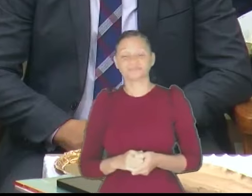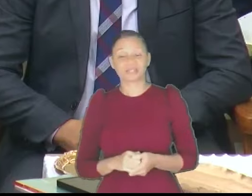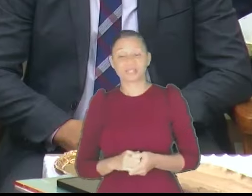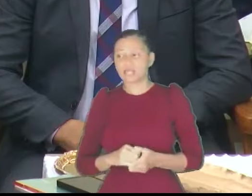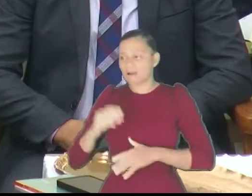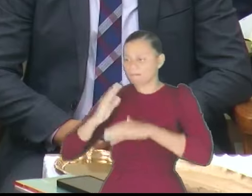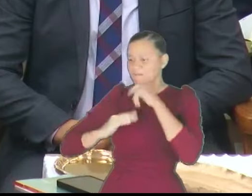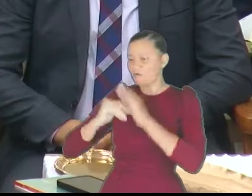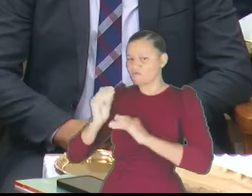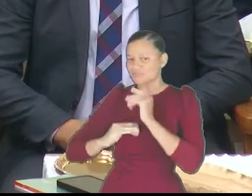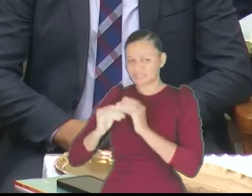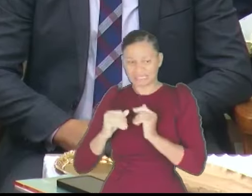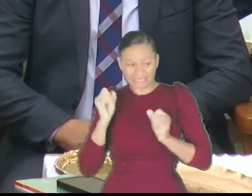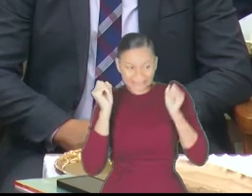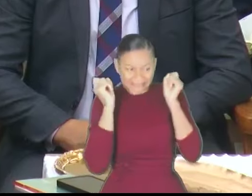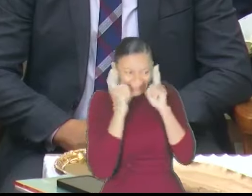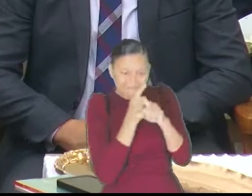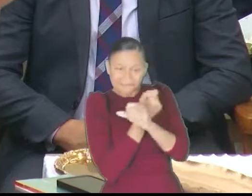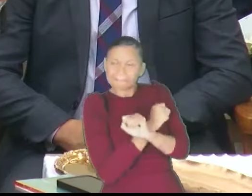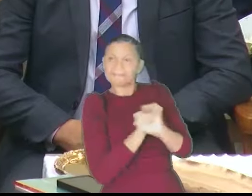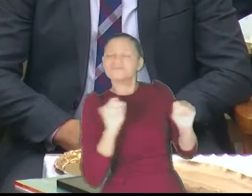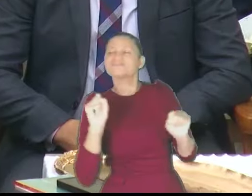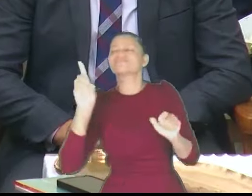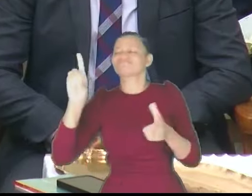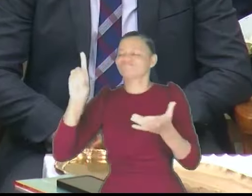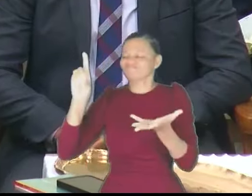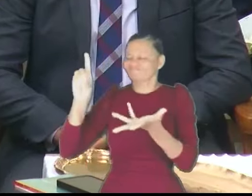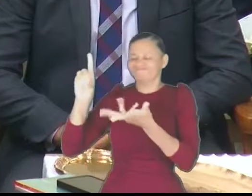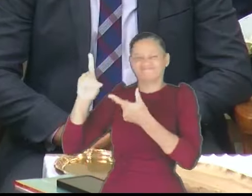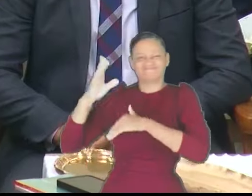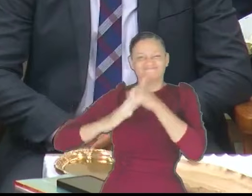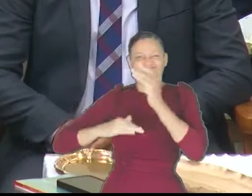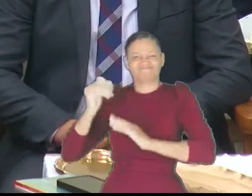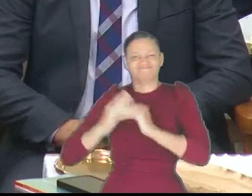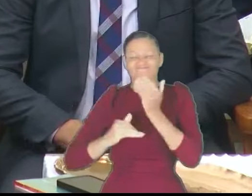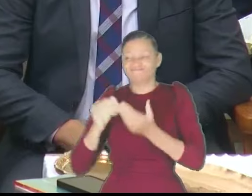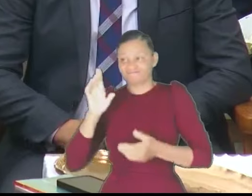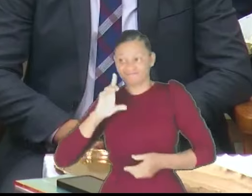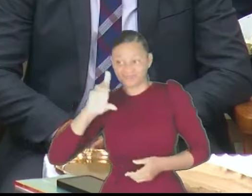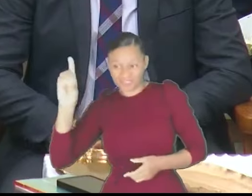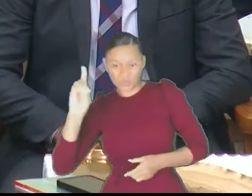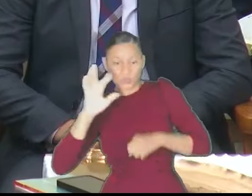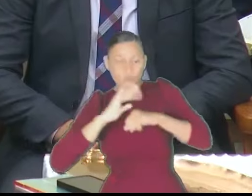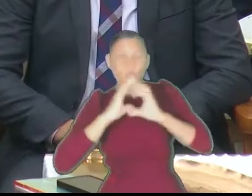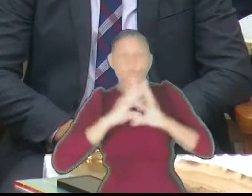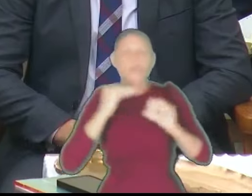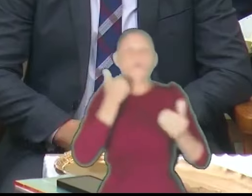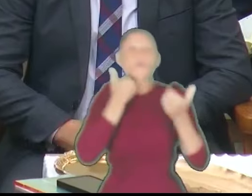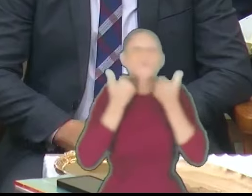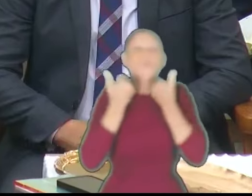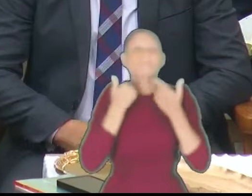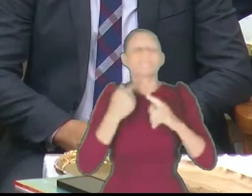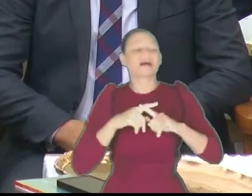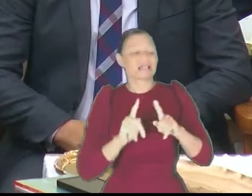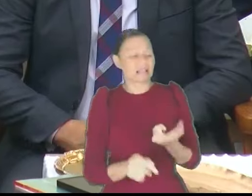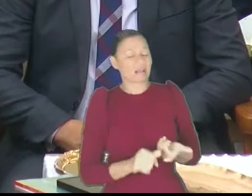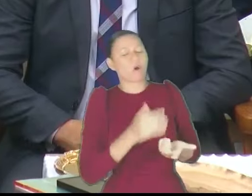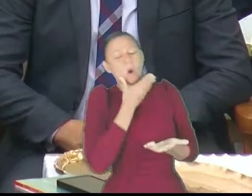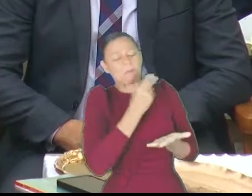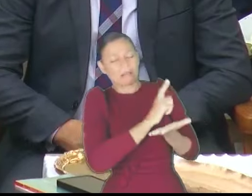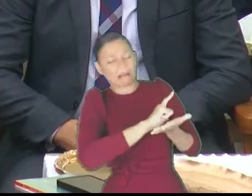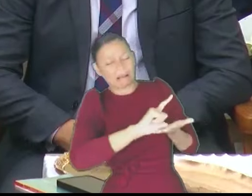impossíveis. Deus faz qualquer coisa. A Bíblia diz que Ele curou febre, mas também deixou Lázaro morrer,